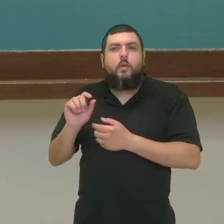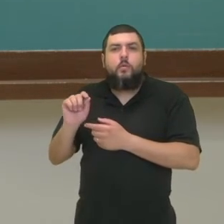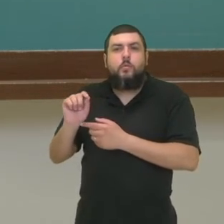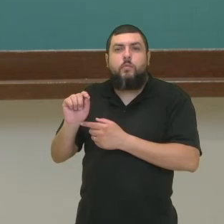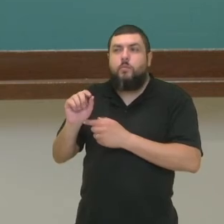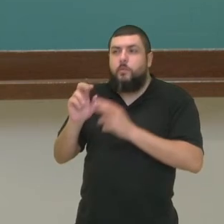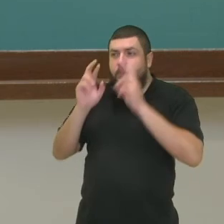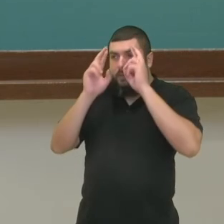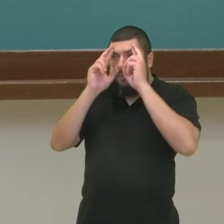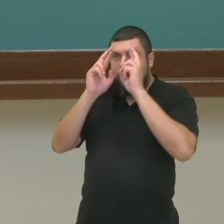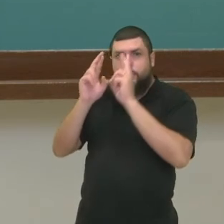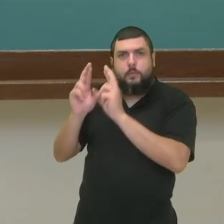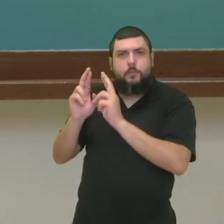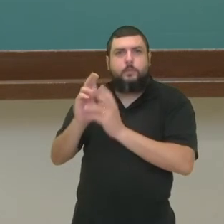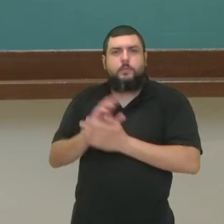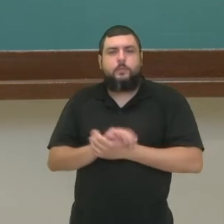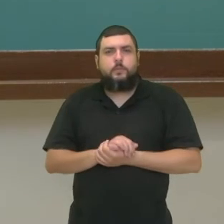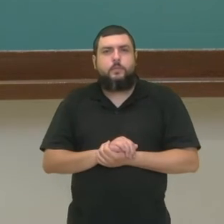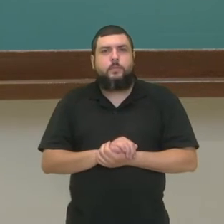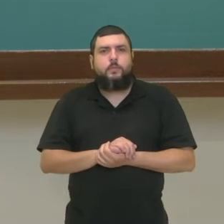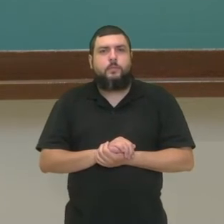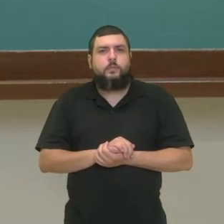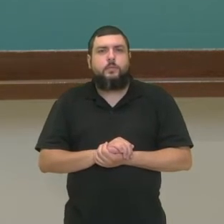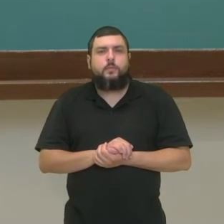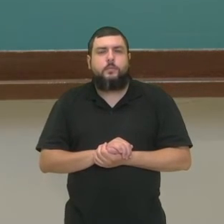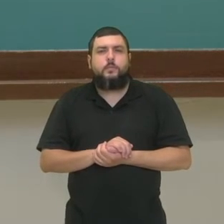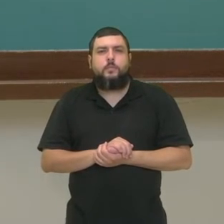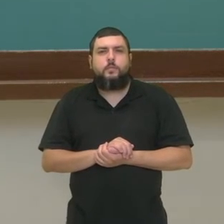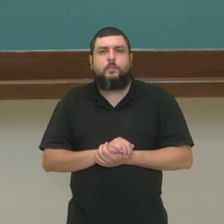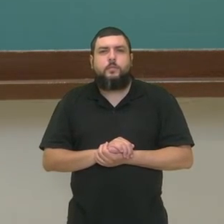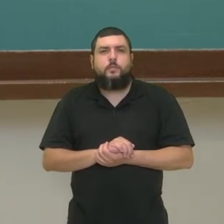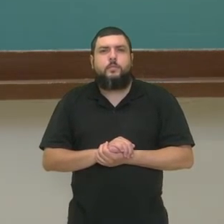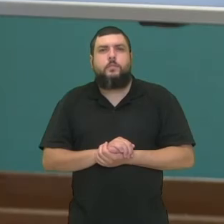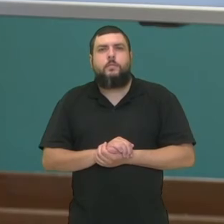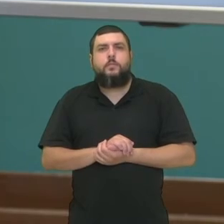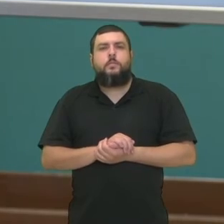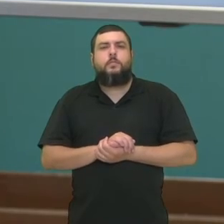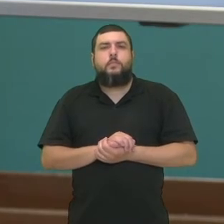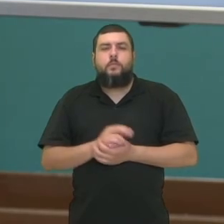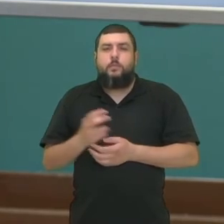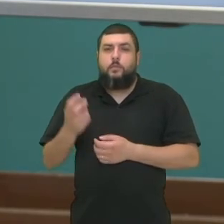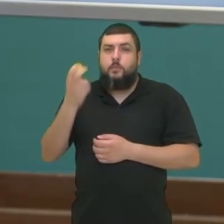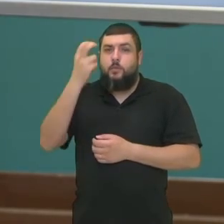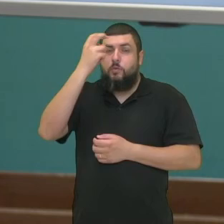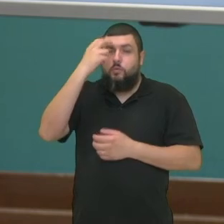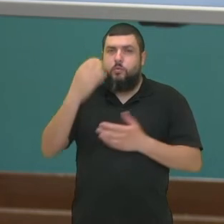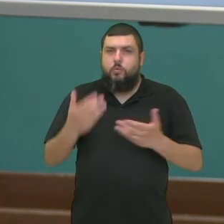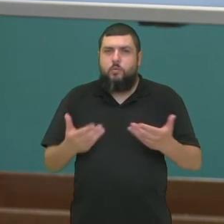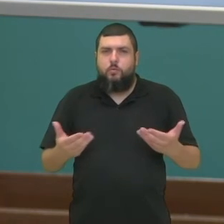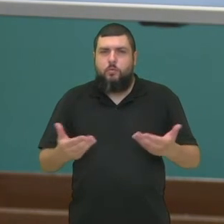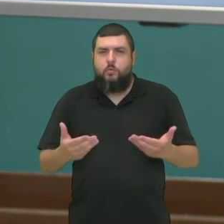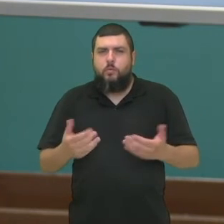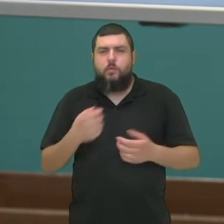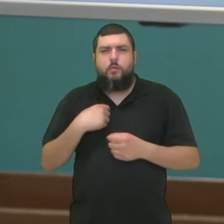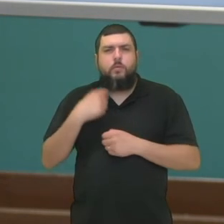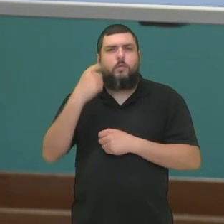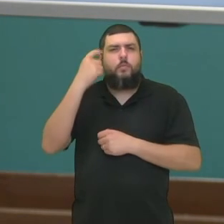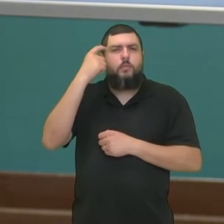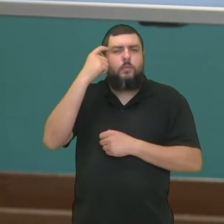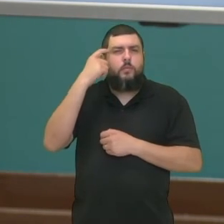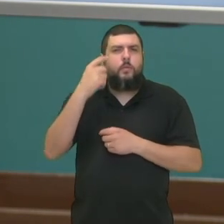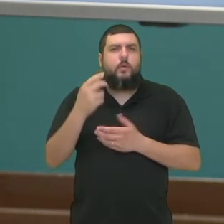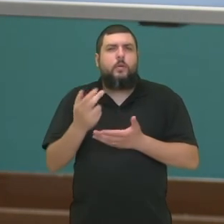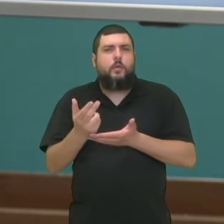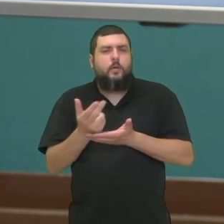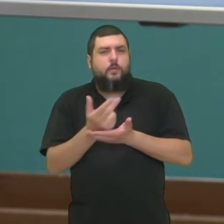praticado a luta. Na nossa cultura contemporânea, nós podemos pensar nos desenhos, né? Desde